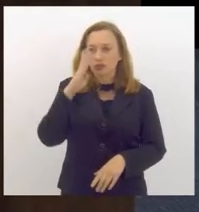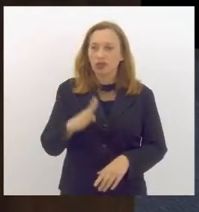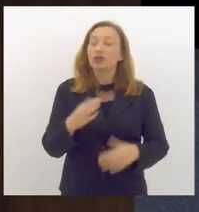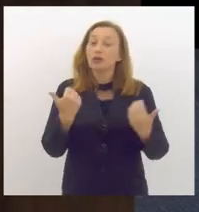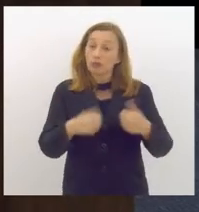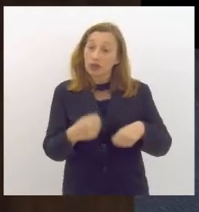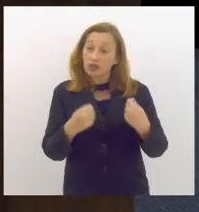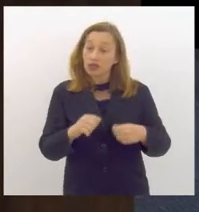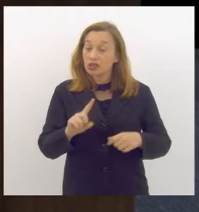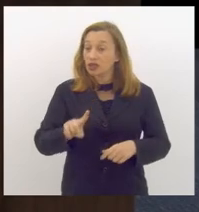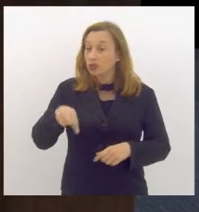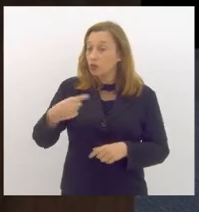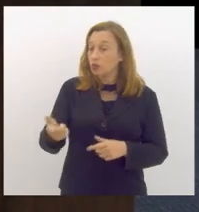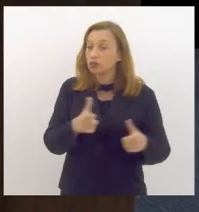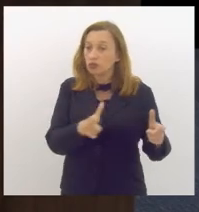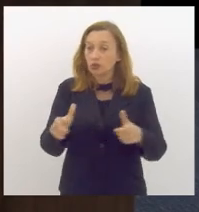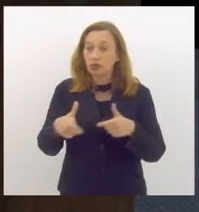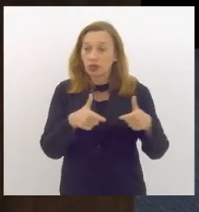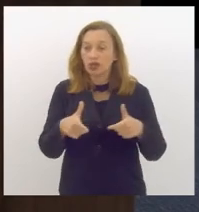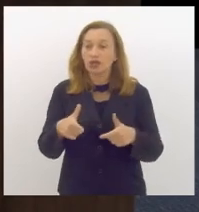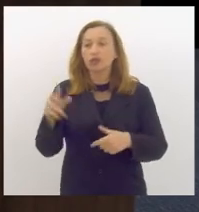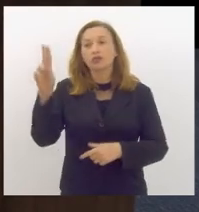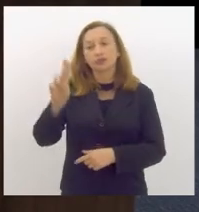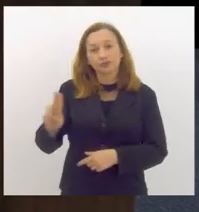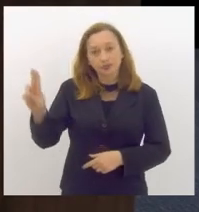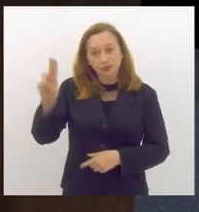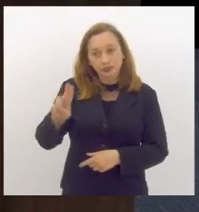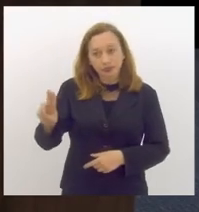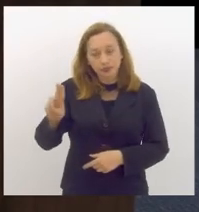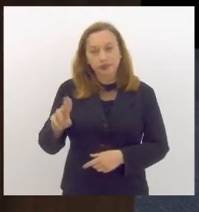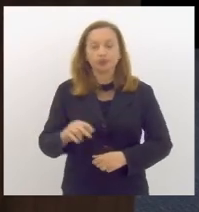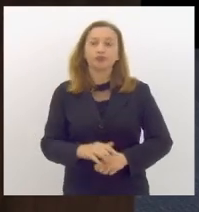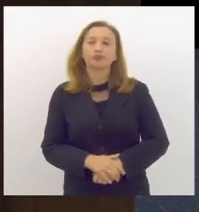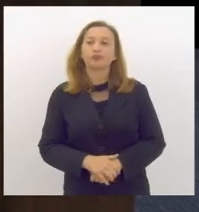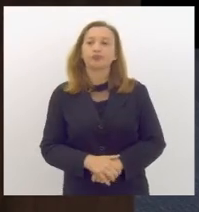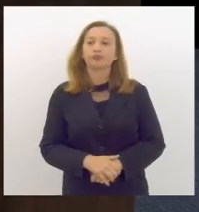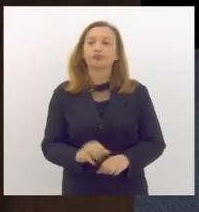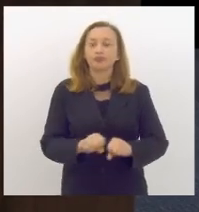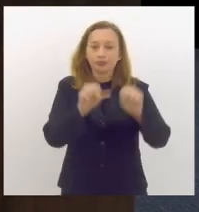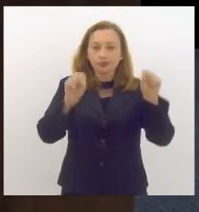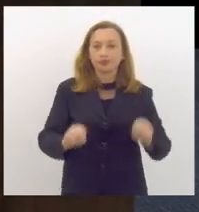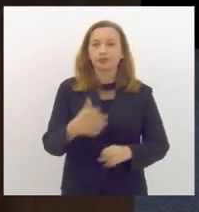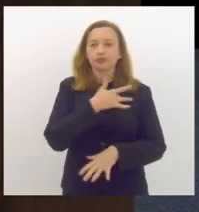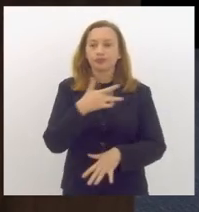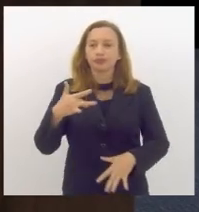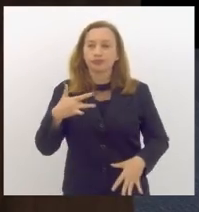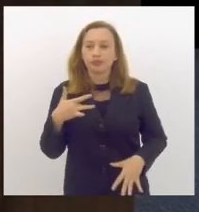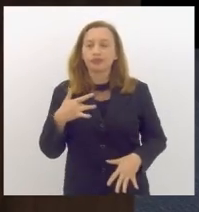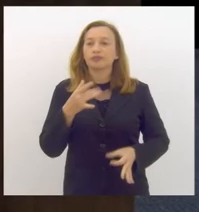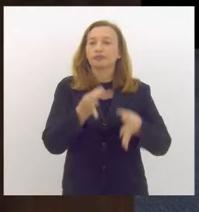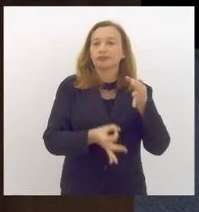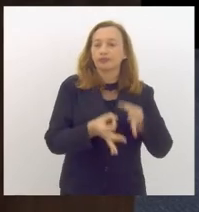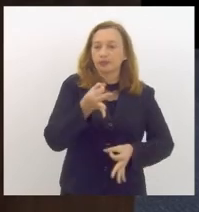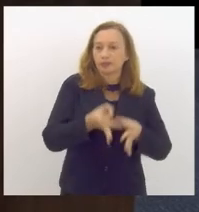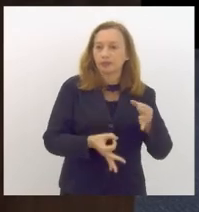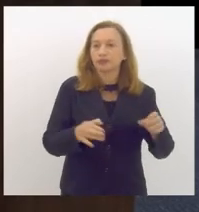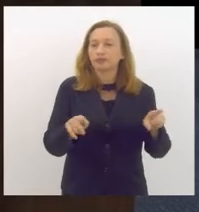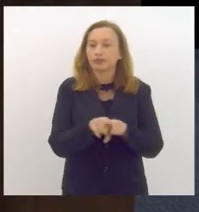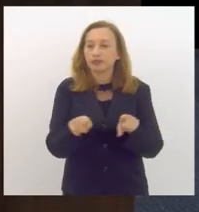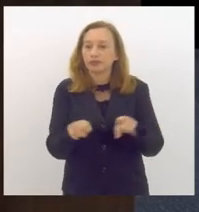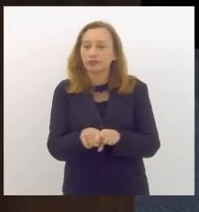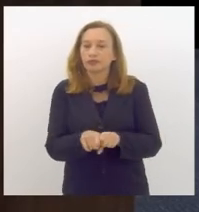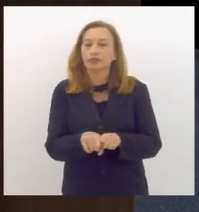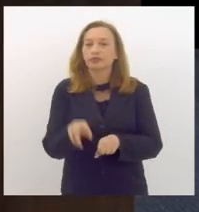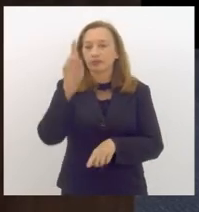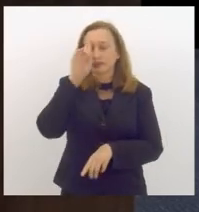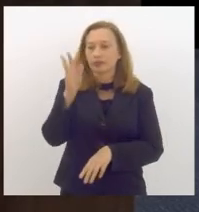precisam estar em outros espaços, como a universidade, como o sistema de saúde e o sistema de justiça. Afinal de contas,